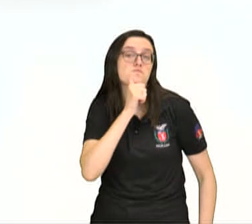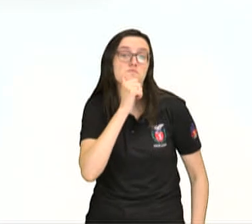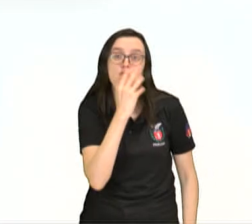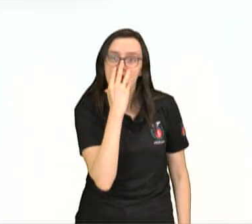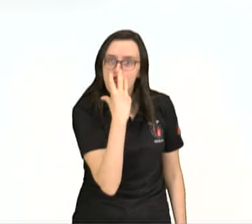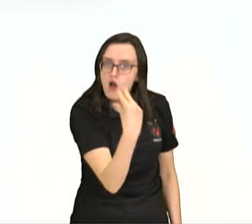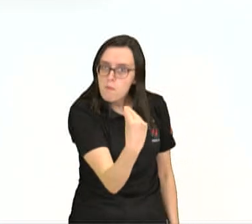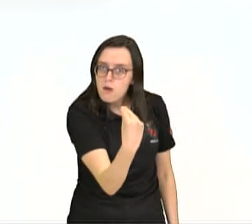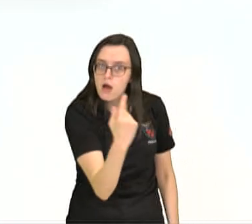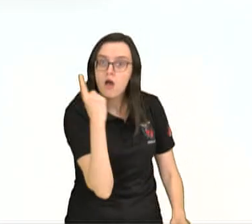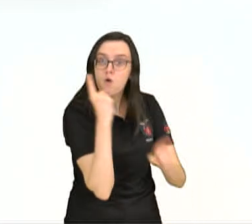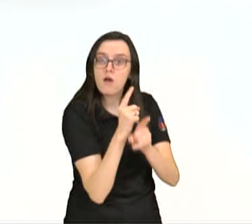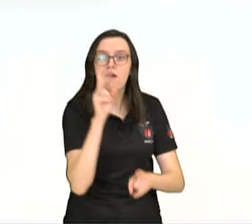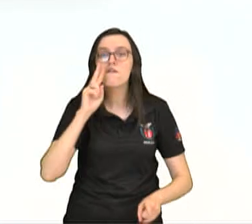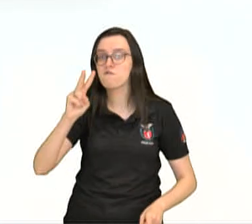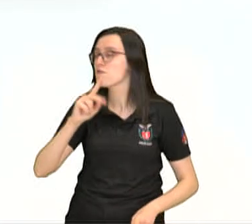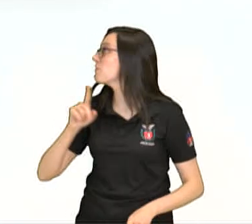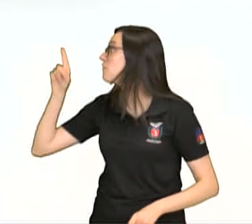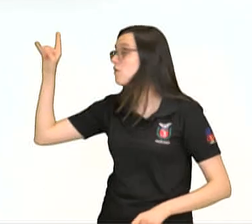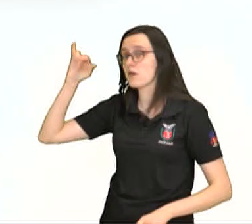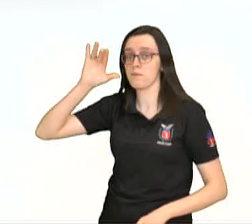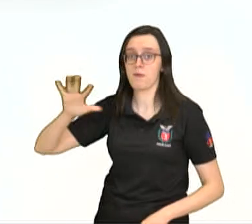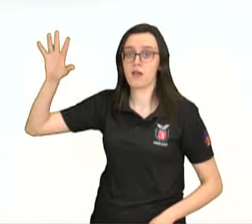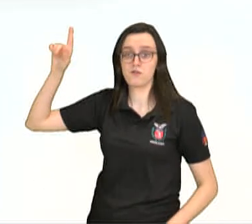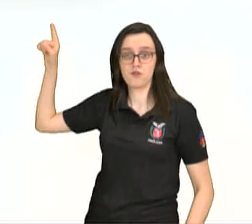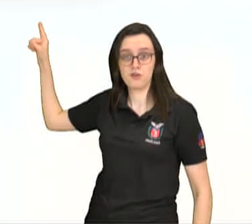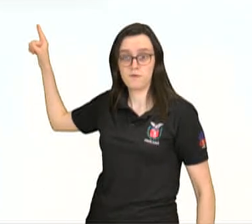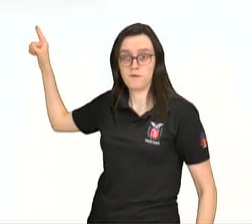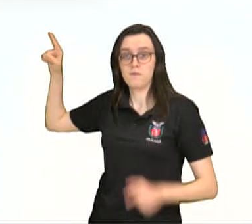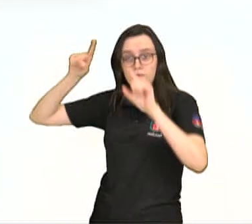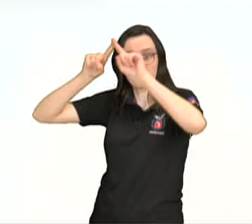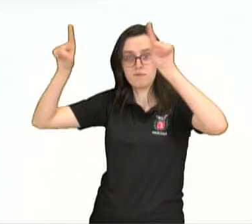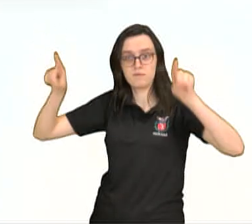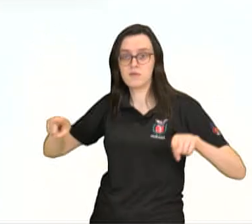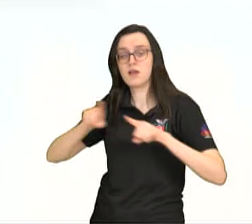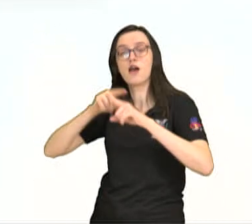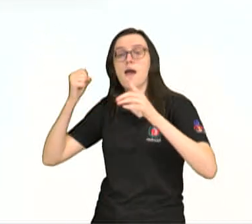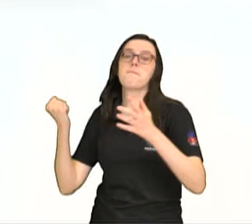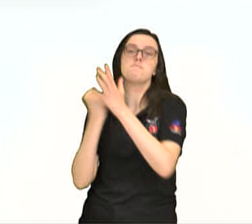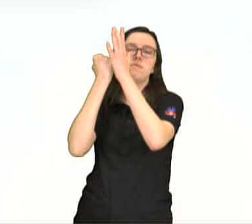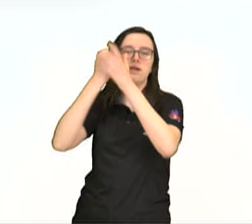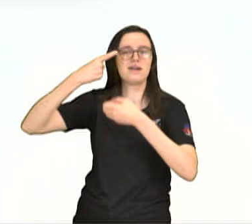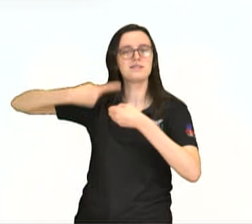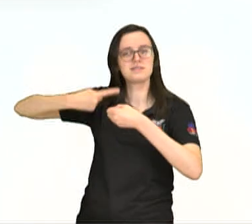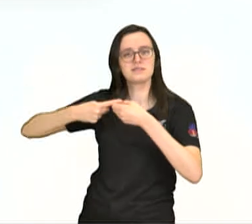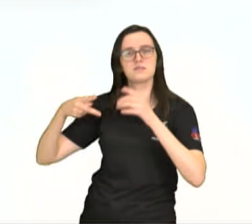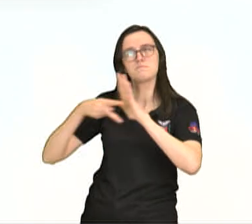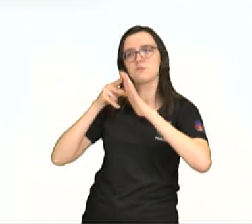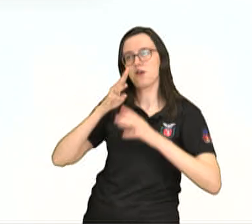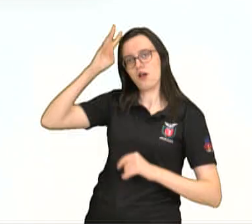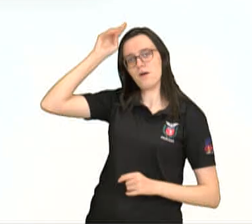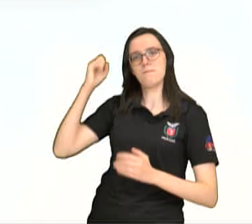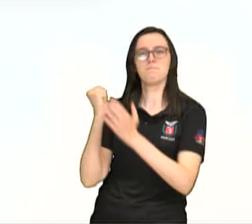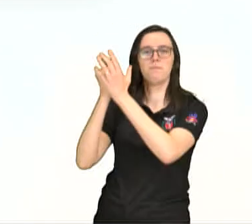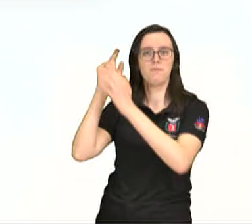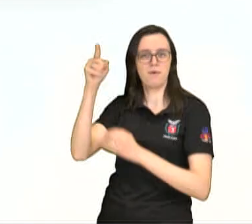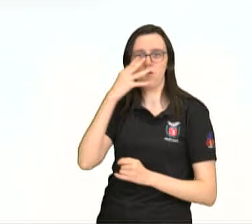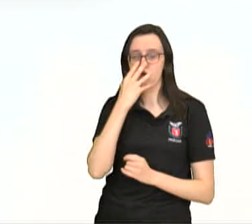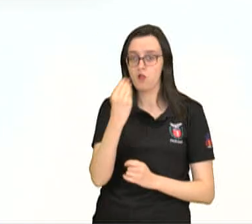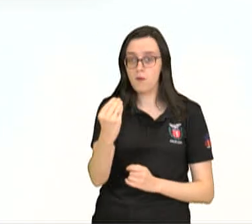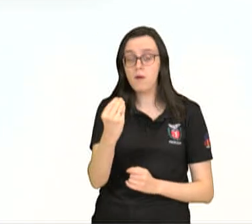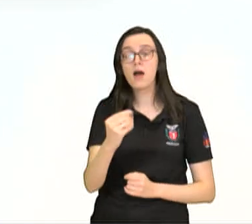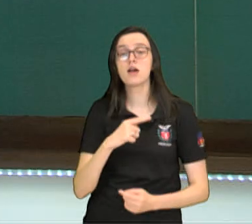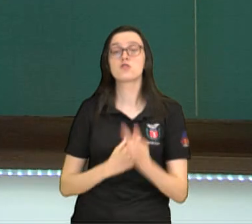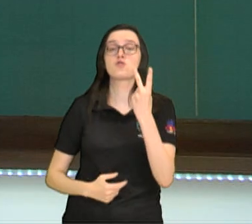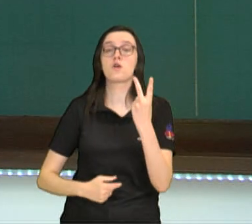curioso, né? Inclusive, esta loba aqui é o símbolo da cidade romana, né? Então, esses